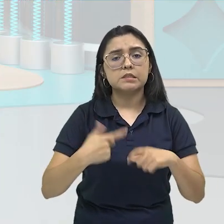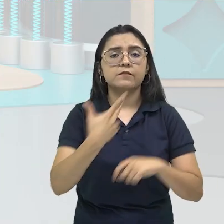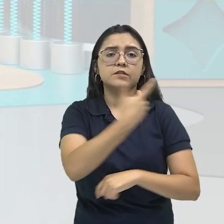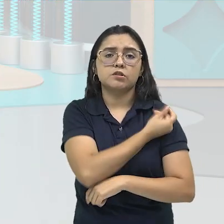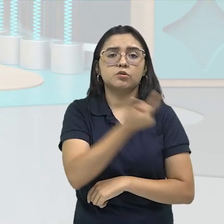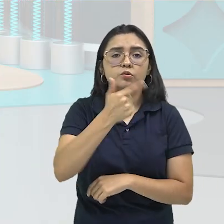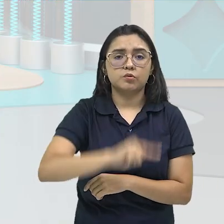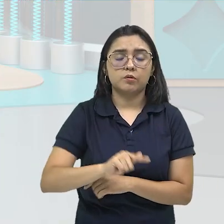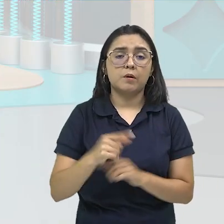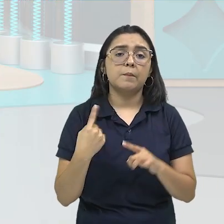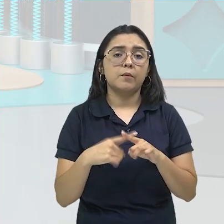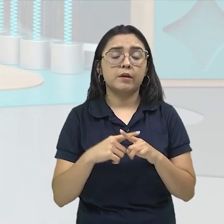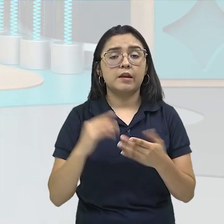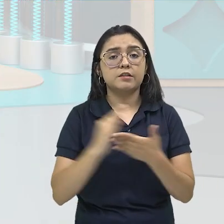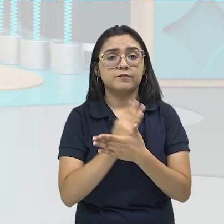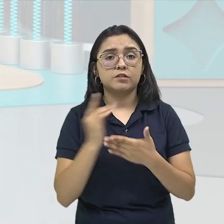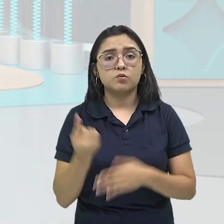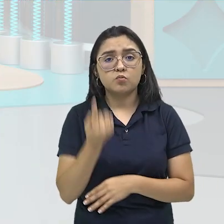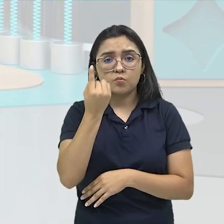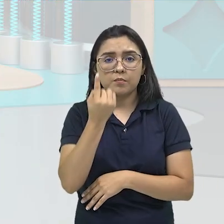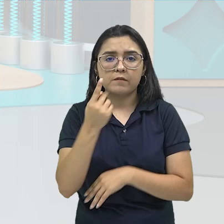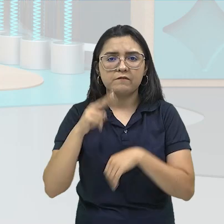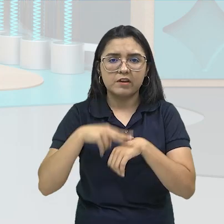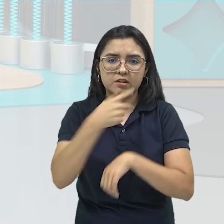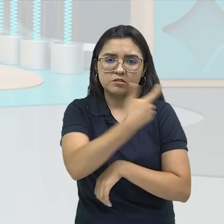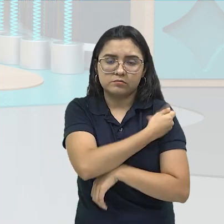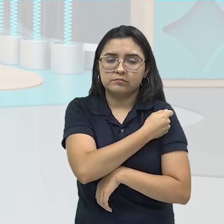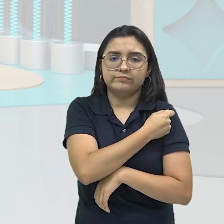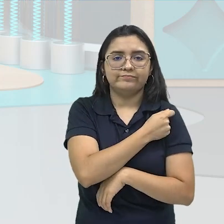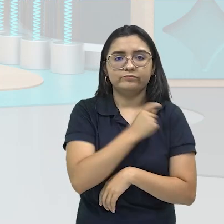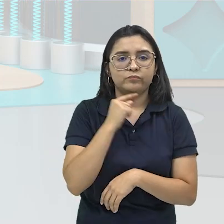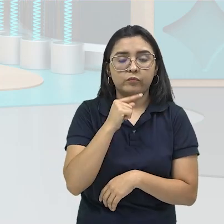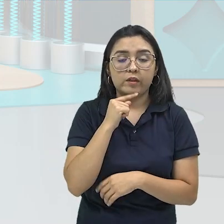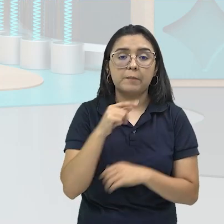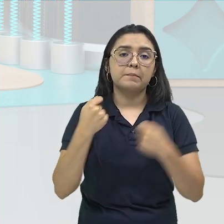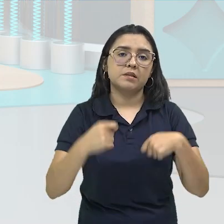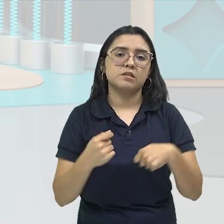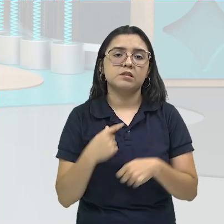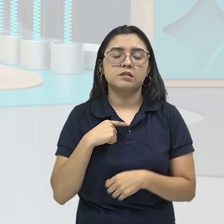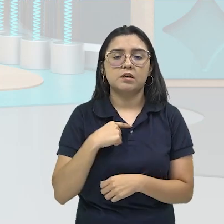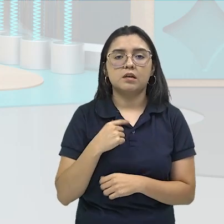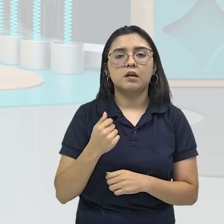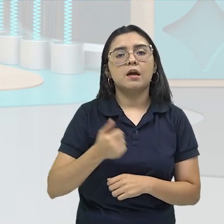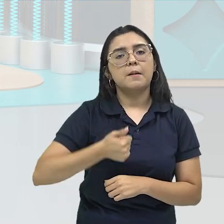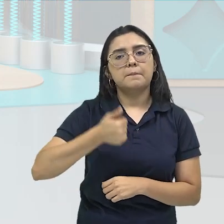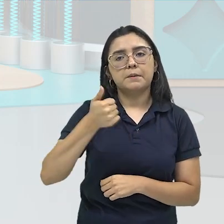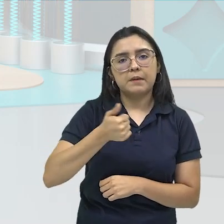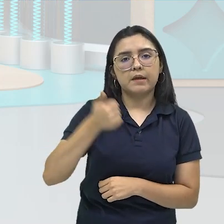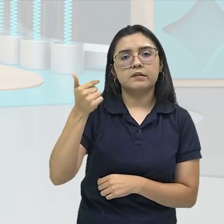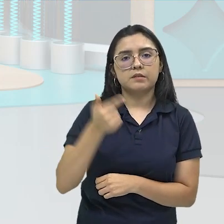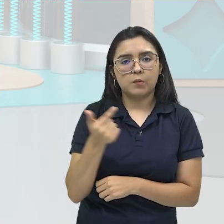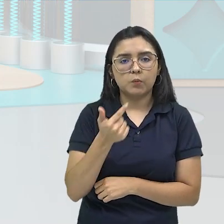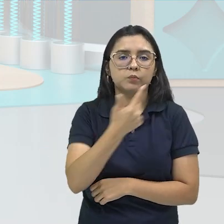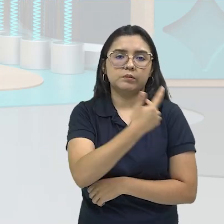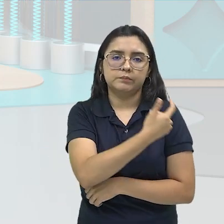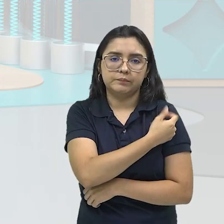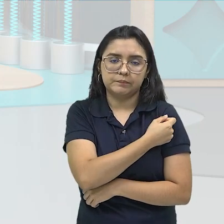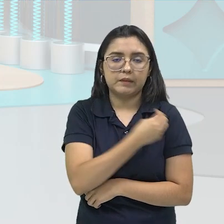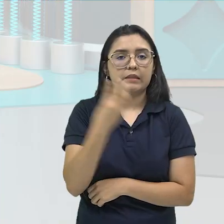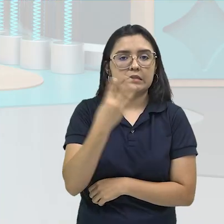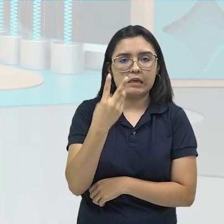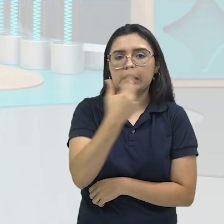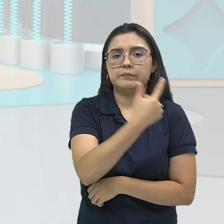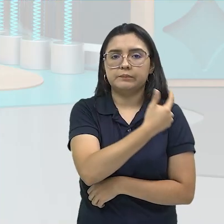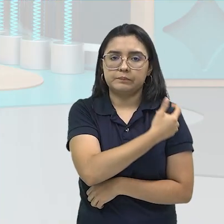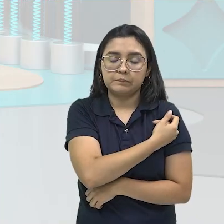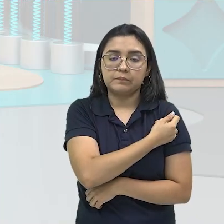Porque, às vezes, uma única dose não é suficiente. Então, é importante tomar uma segunda dose, uma terceira,